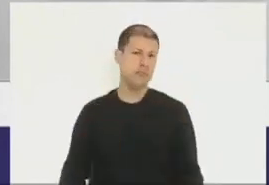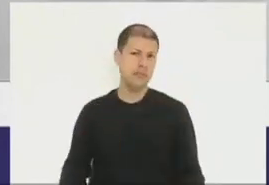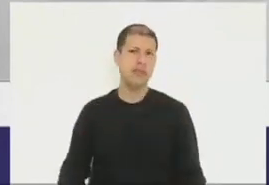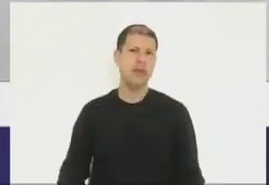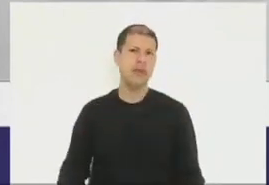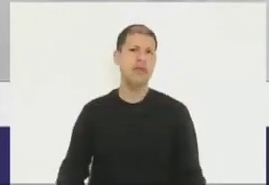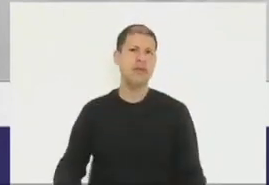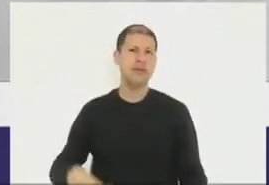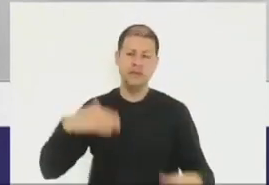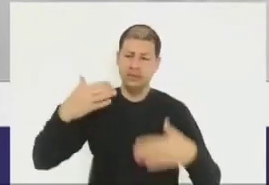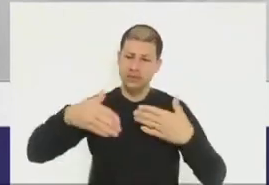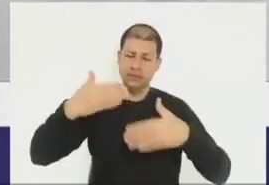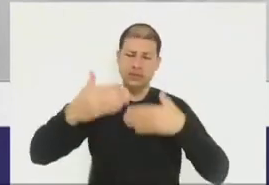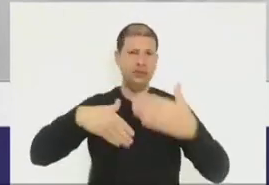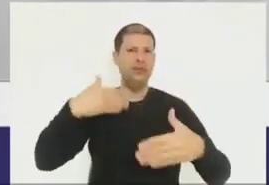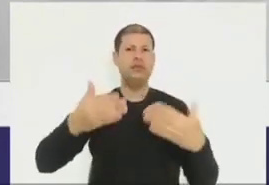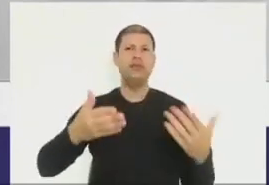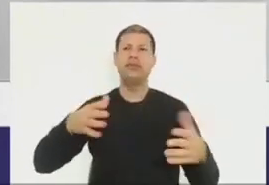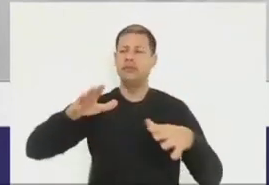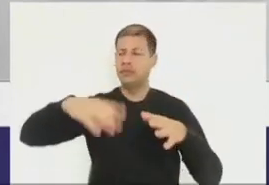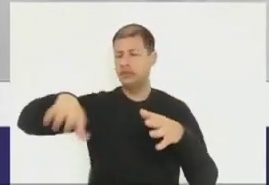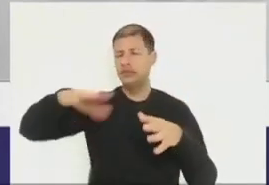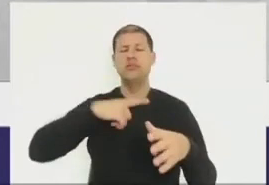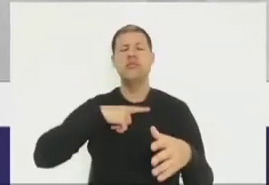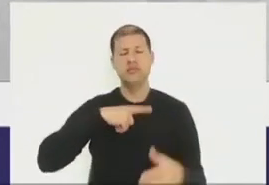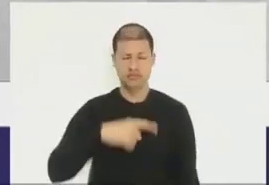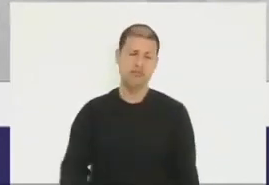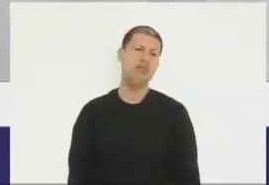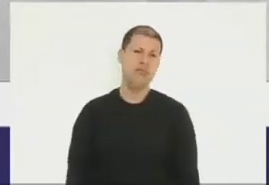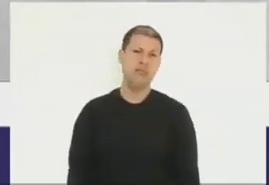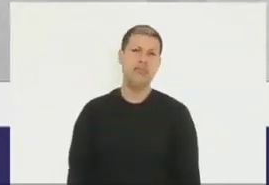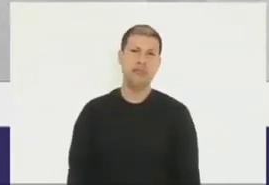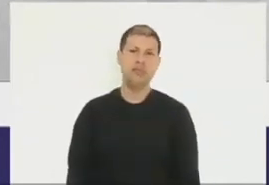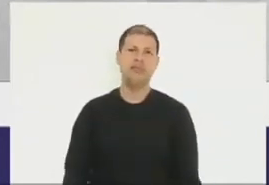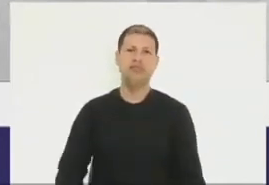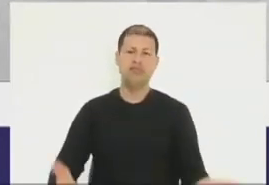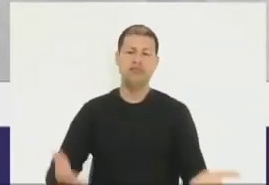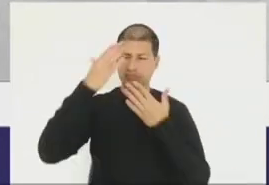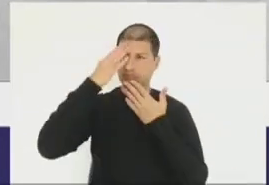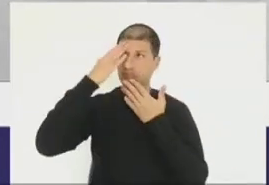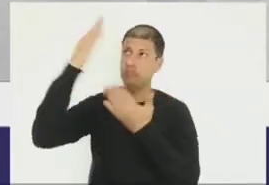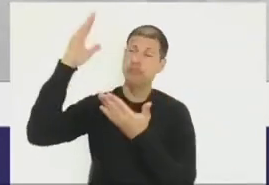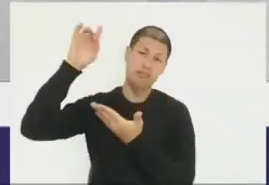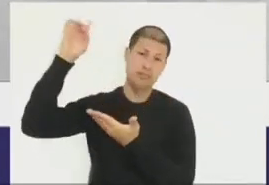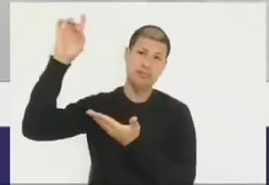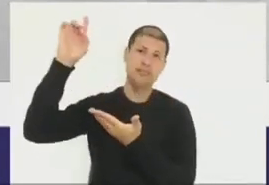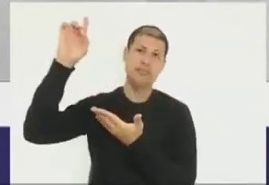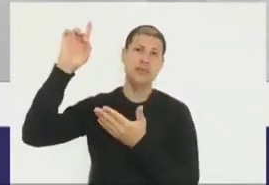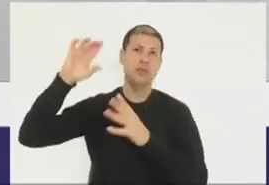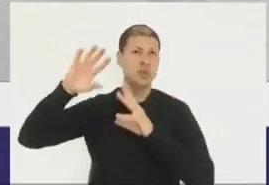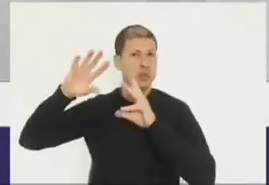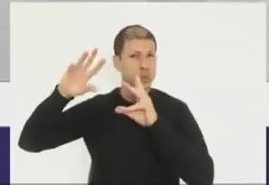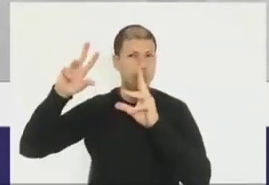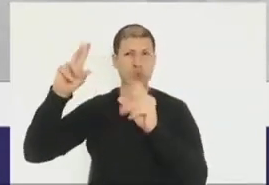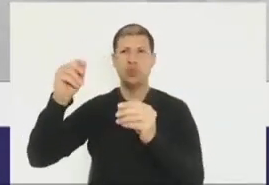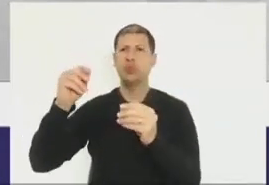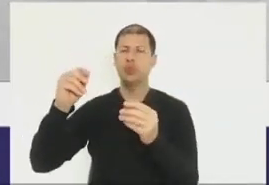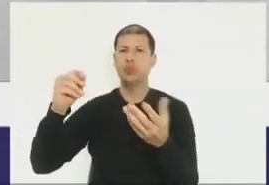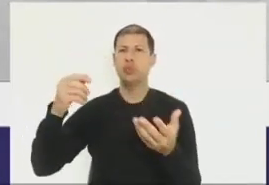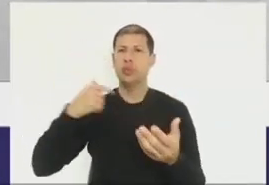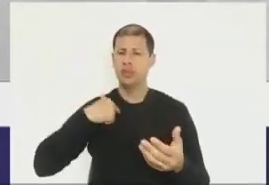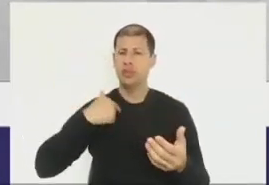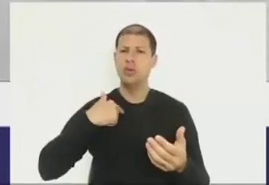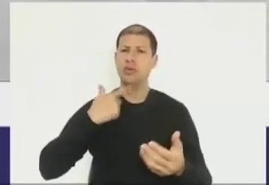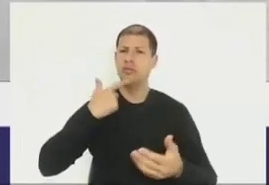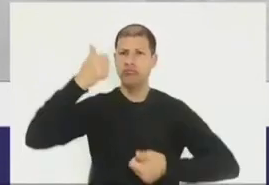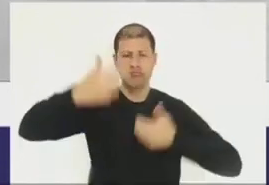sendo melhorado aquela região. Então, agradeço a Deus por tudo que eu pude falar aqui,